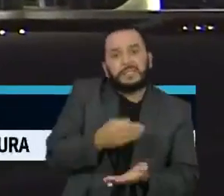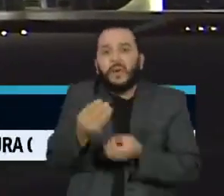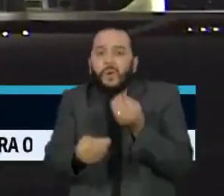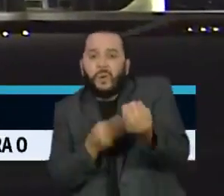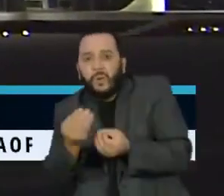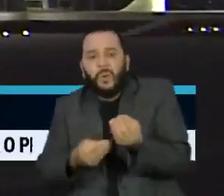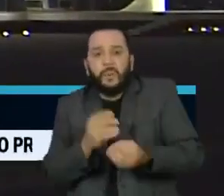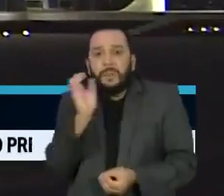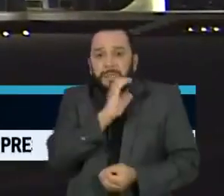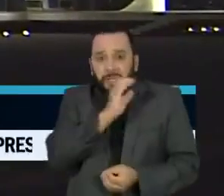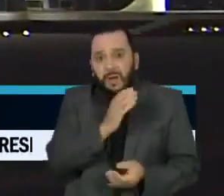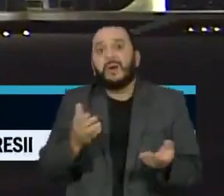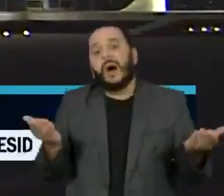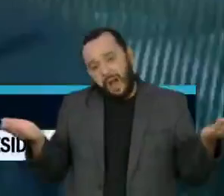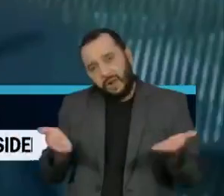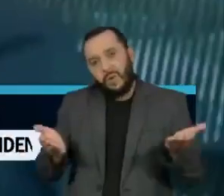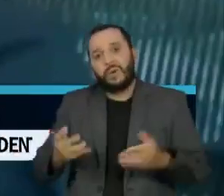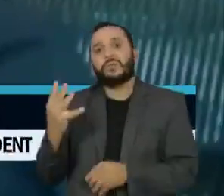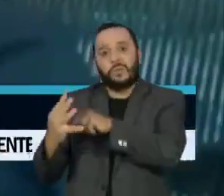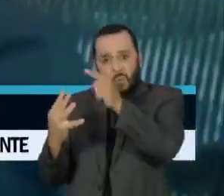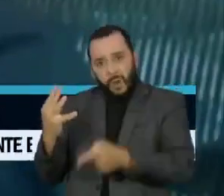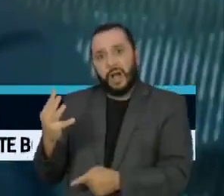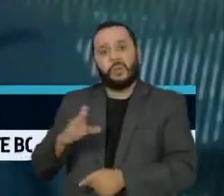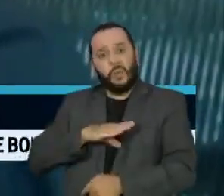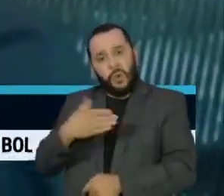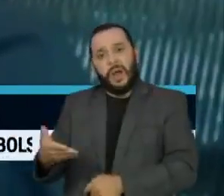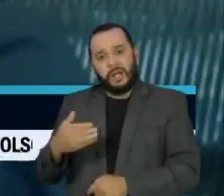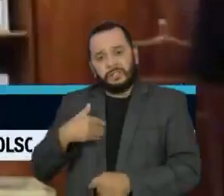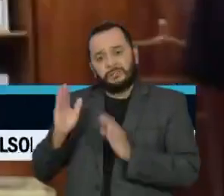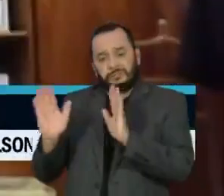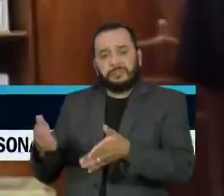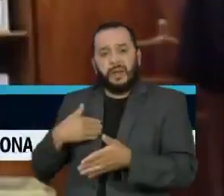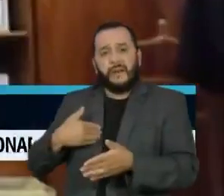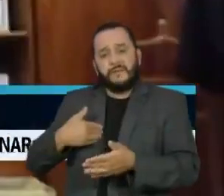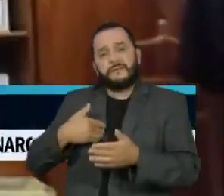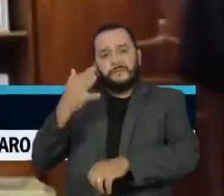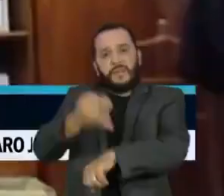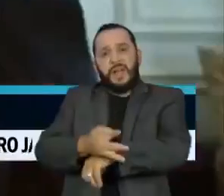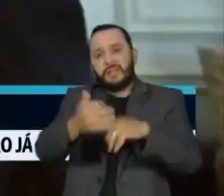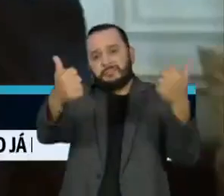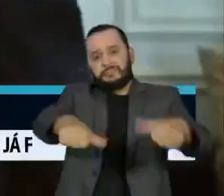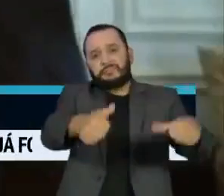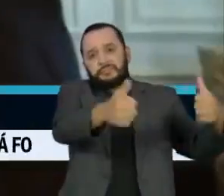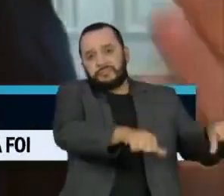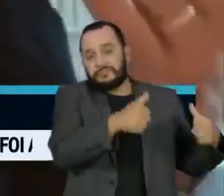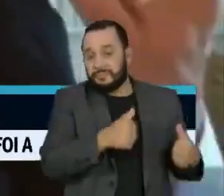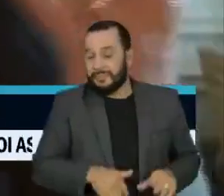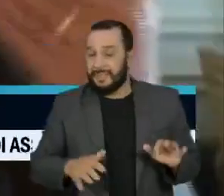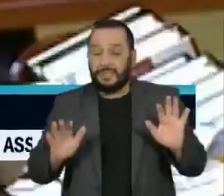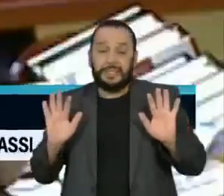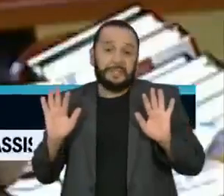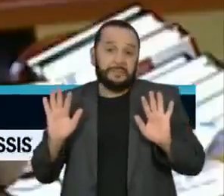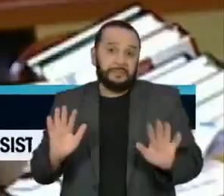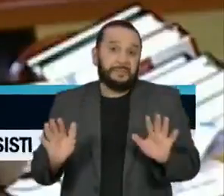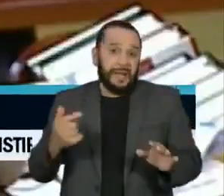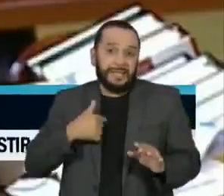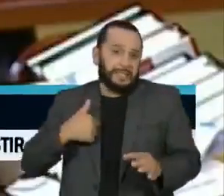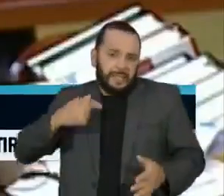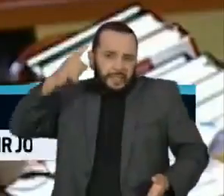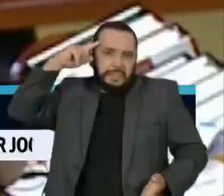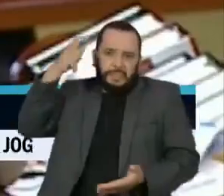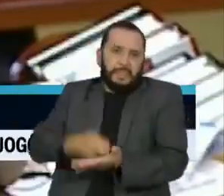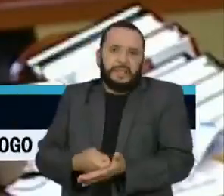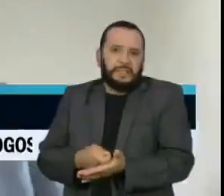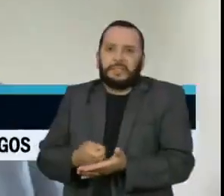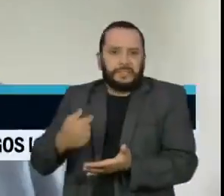questões emergenciais que possam surgir. Mas esse cancelamento das férias dos 4 magistrados não muda nada em relação às decisões sobre